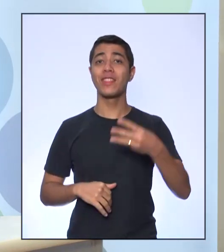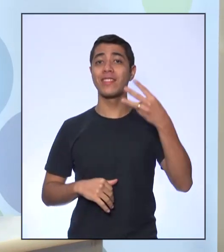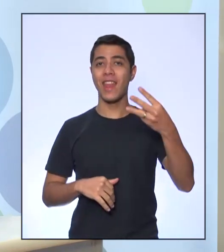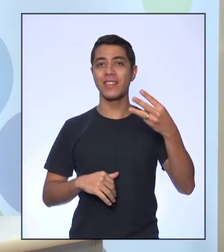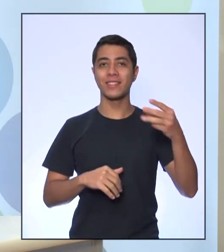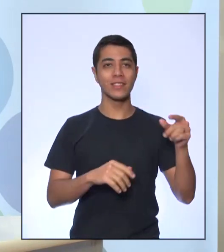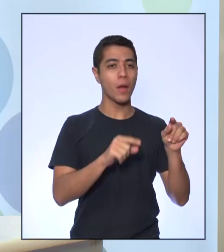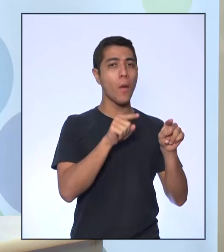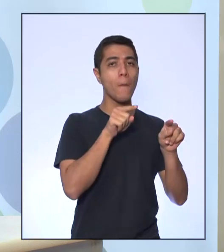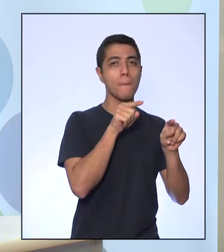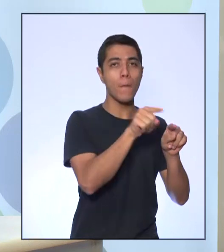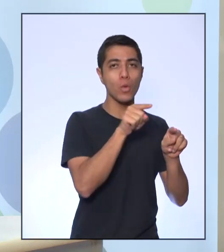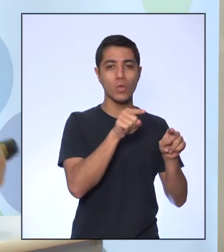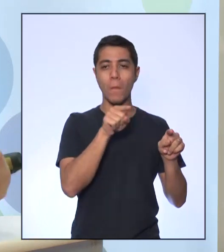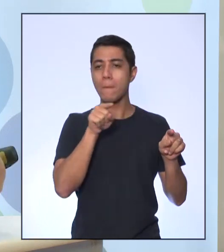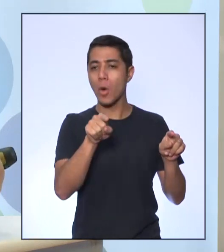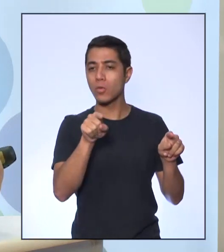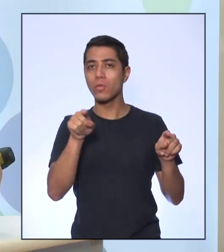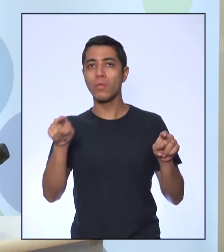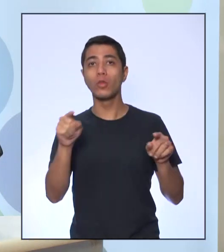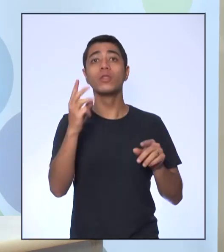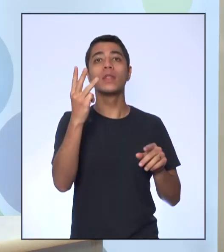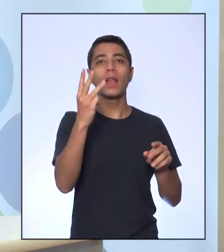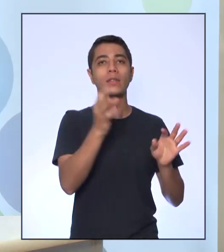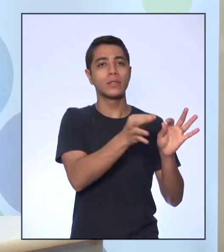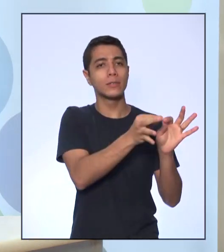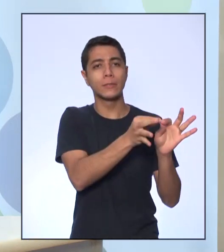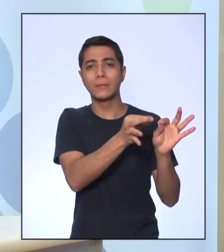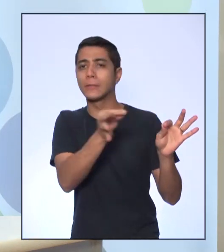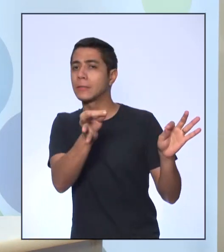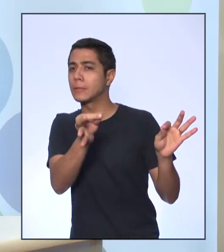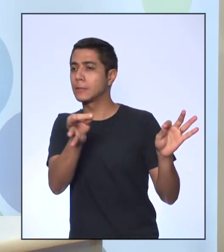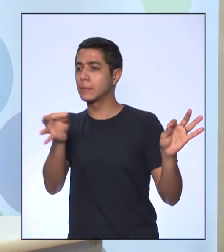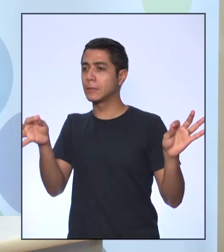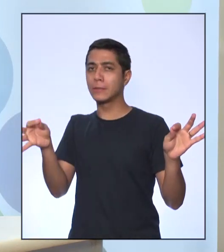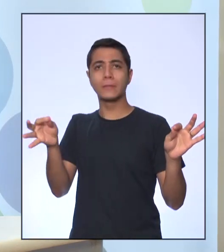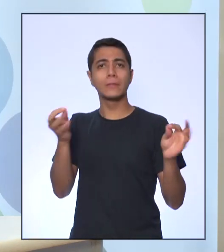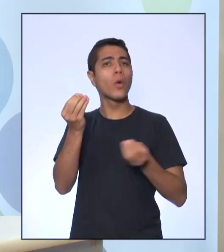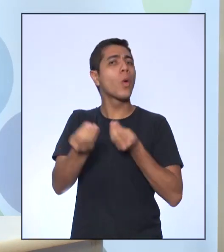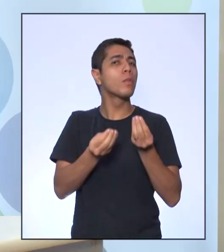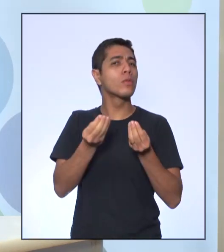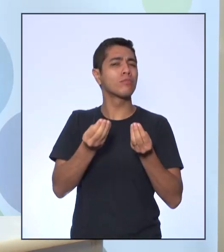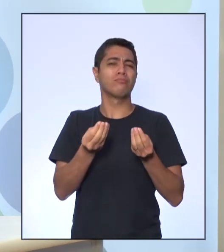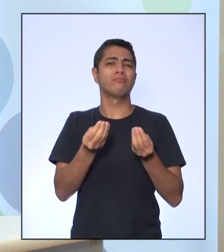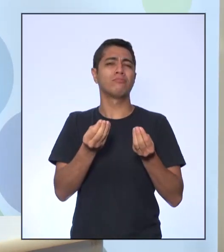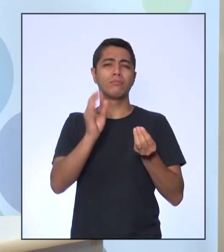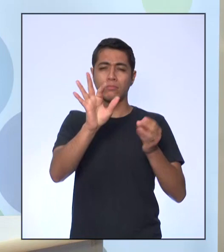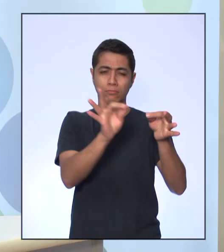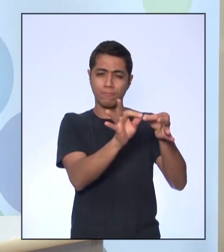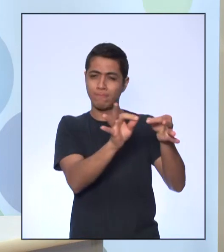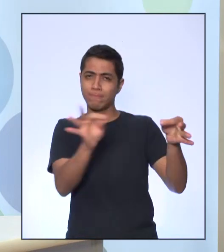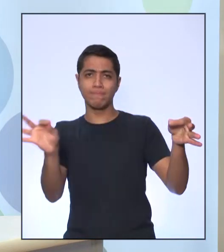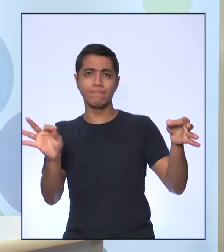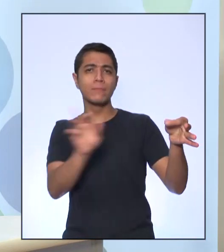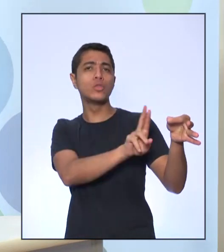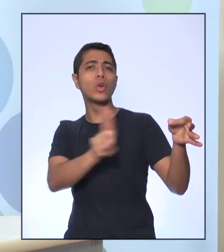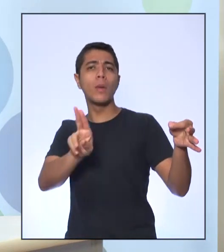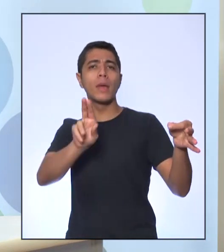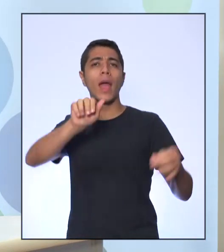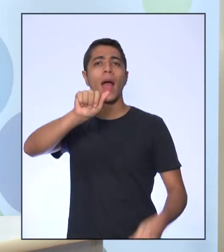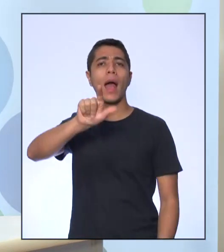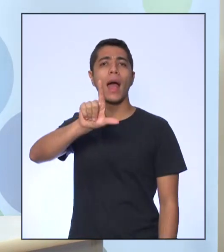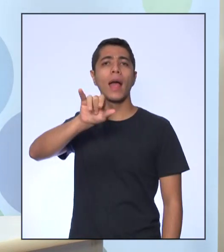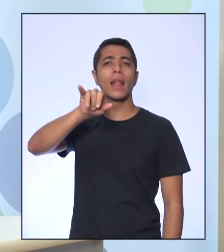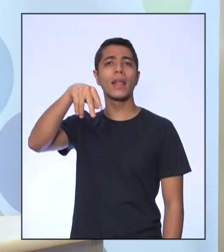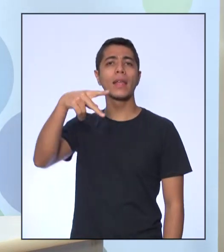que pensar no que é possível, então, um alinhamento. O que nada mais é do que um alinhamento? Um alinhamento pode ser, por exemplo, um